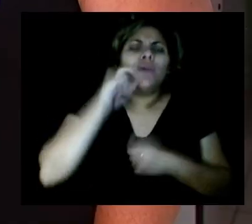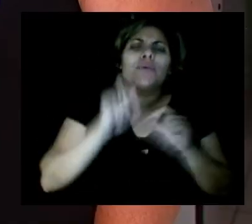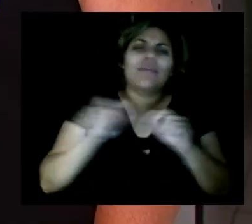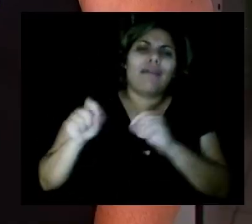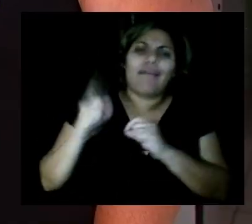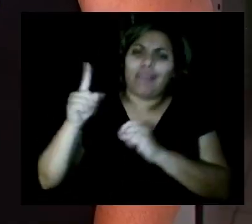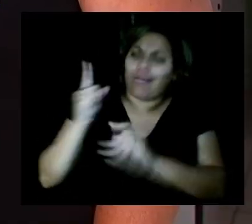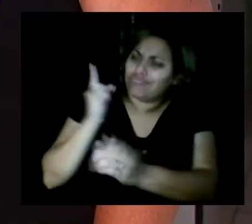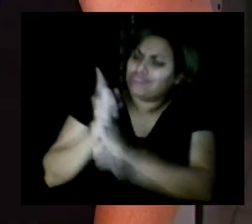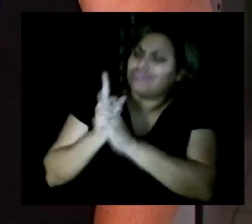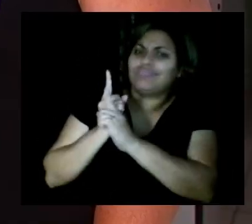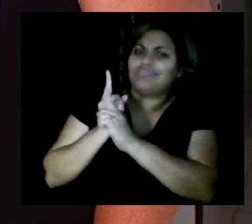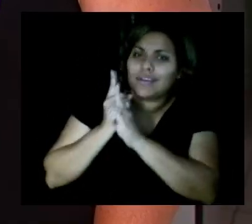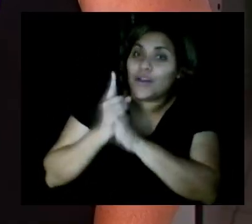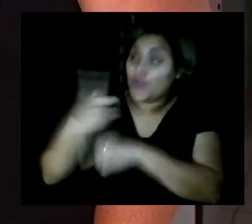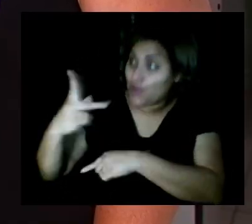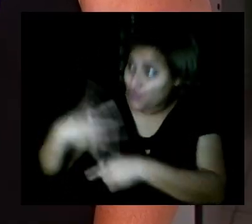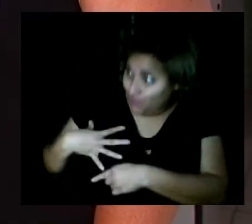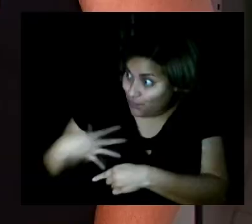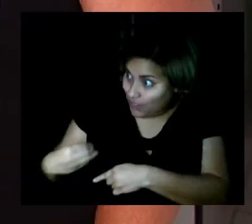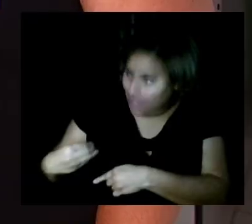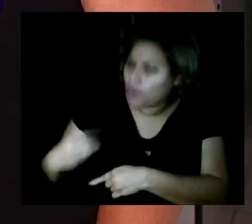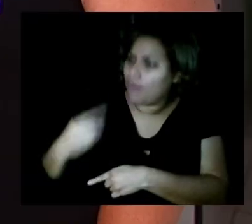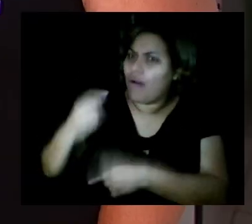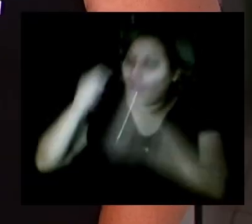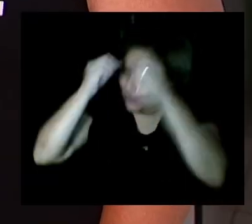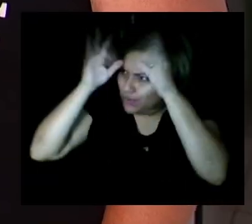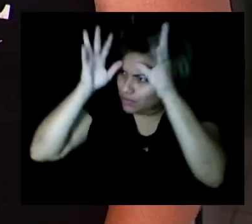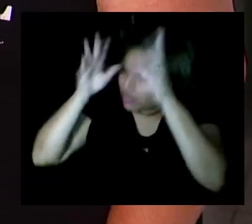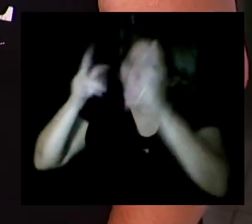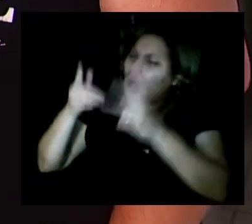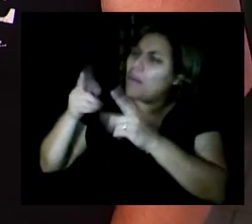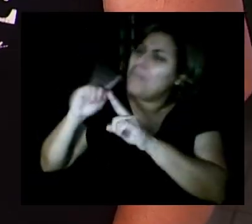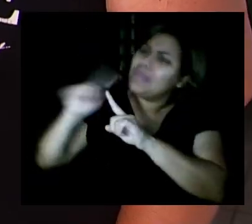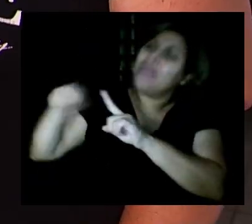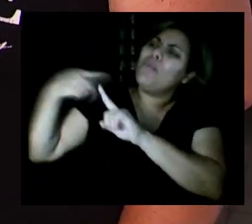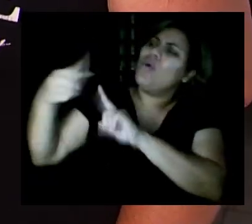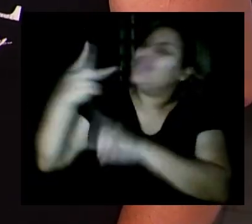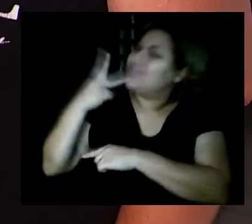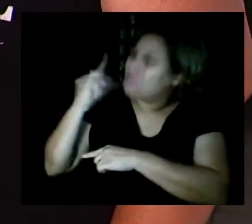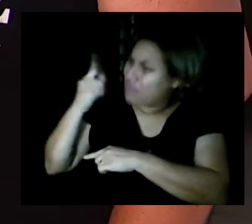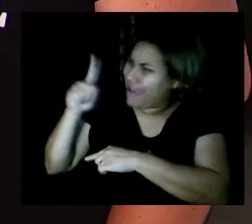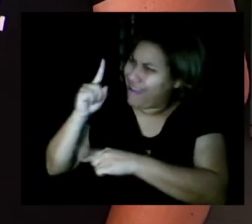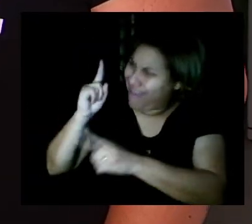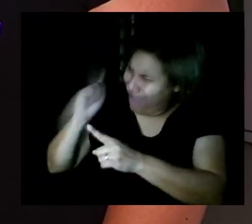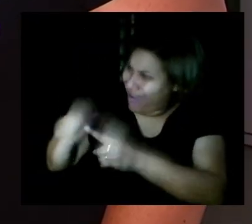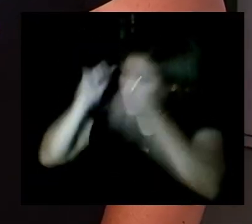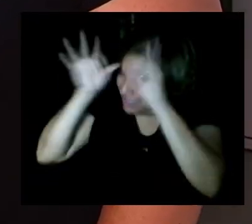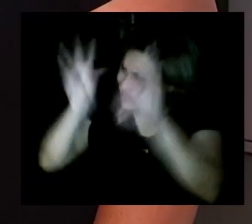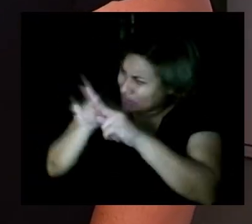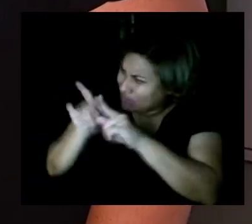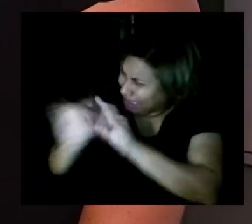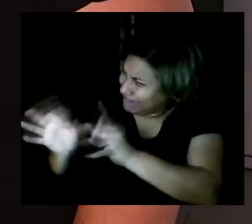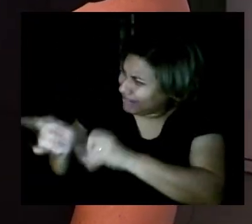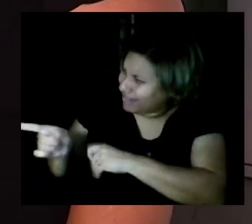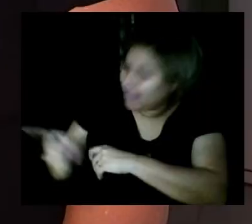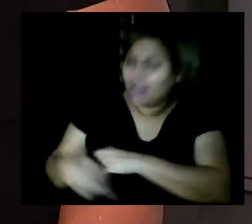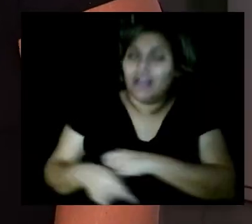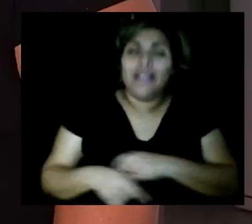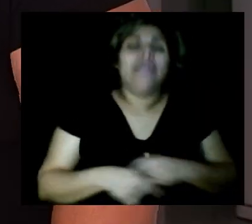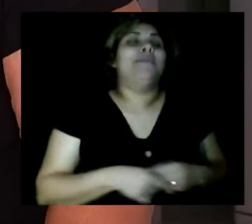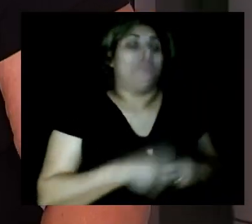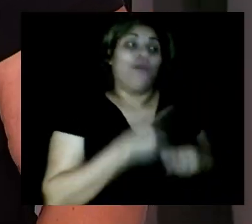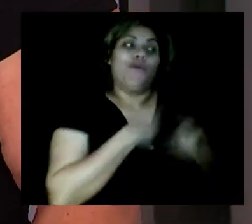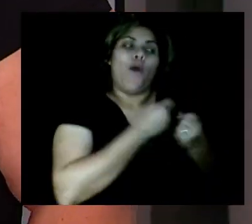pai também é autista. Isso tem acontecido cada vez mais, né, Daniela? Como é que foi? Conta pra gente. Então, a princípio, a descoberta